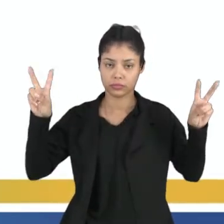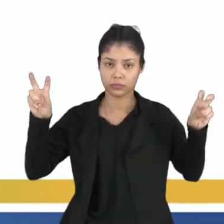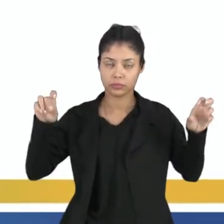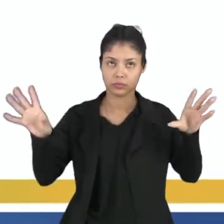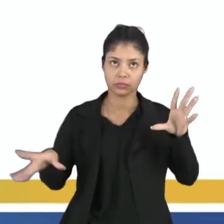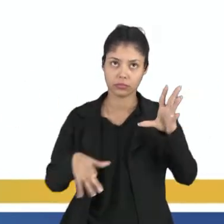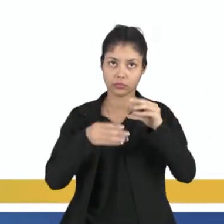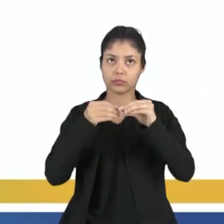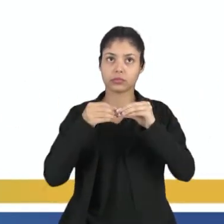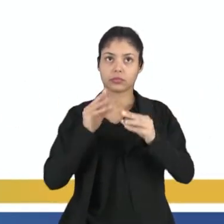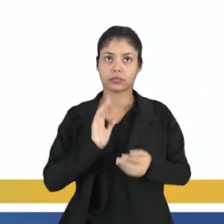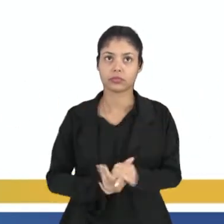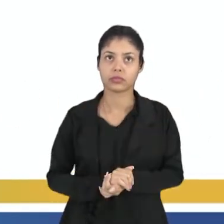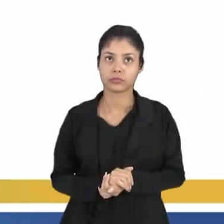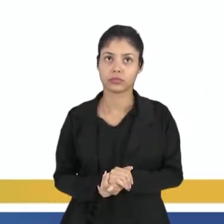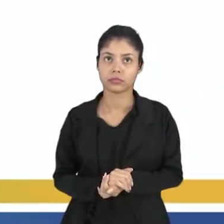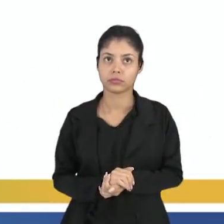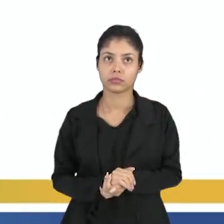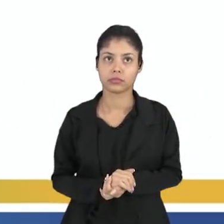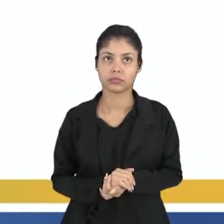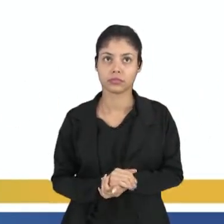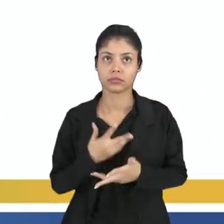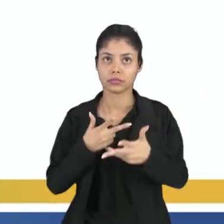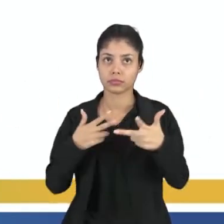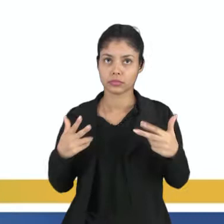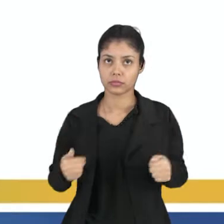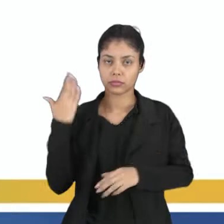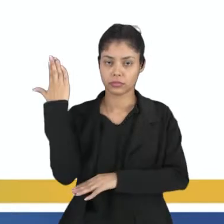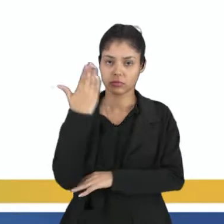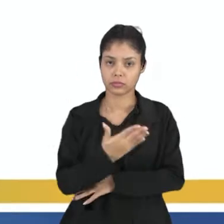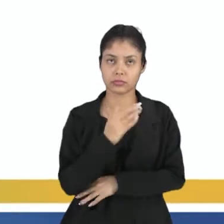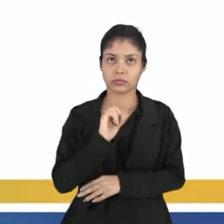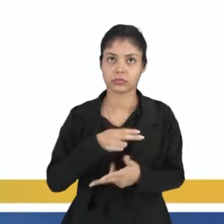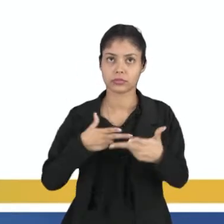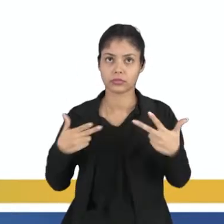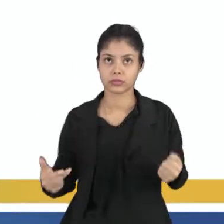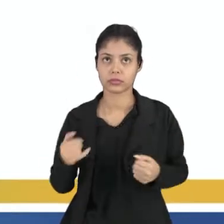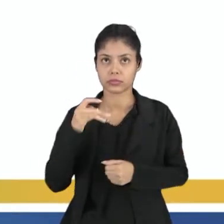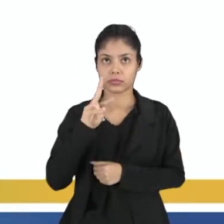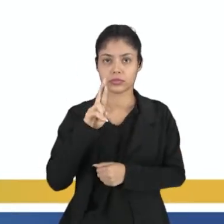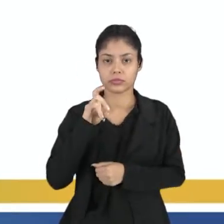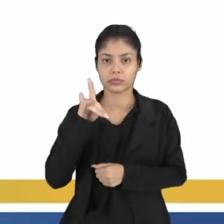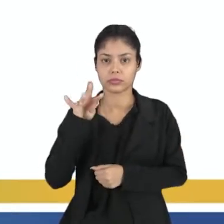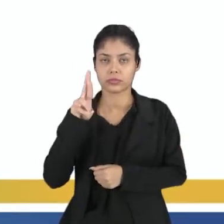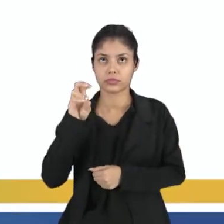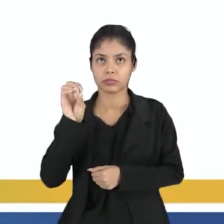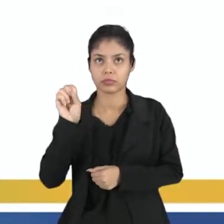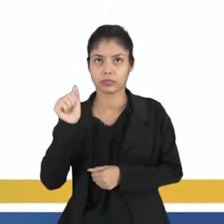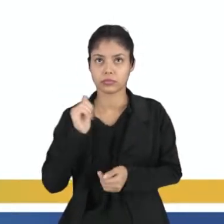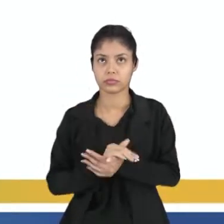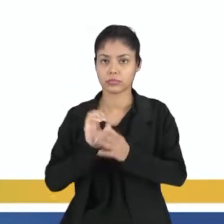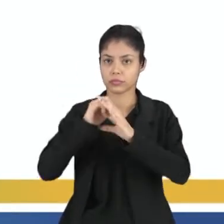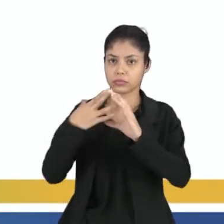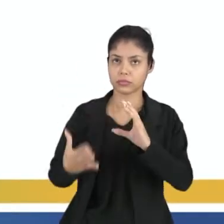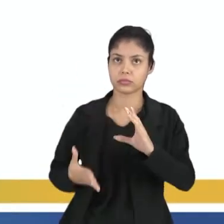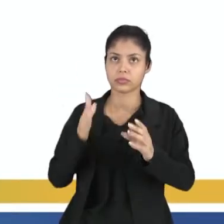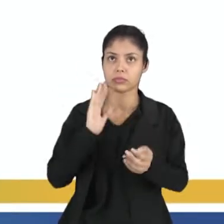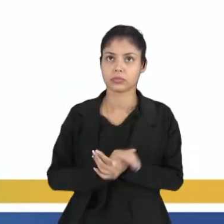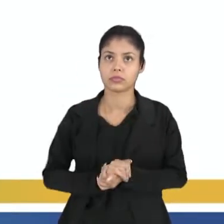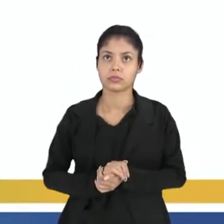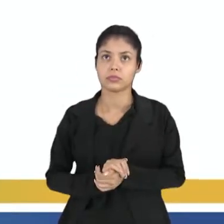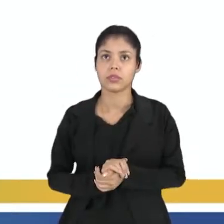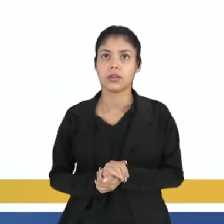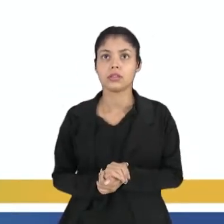verbos e os termos que os completam, os objetos diretos e objetos indiretos,